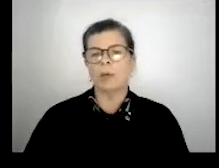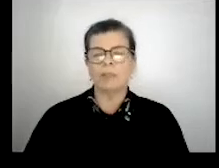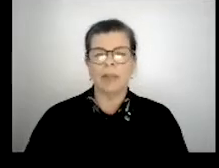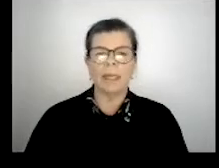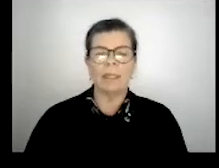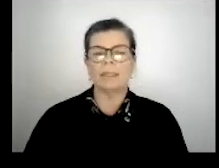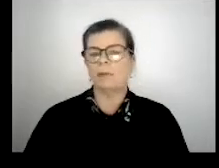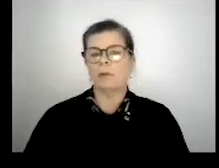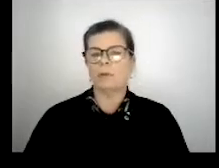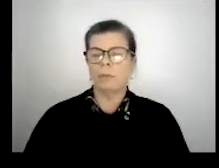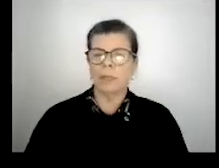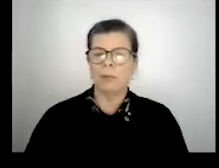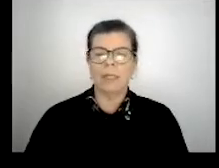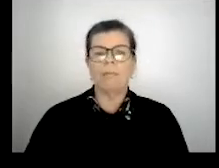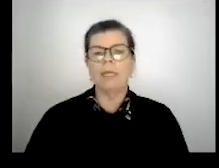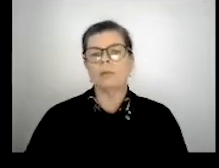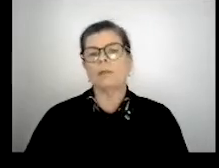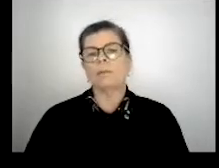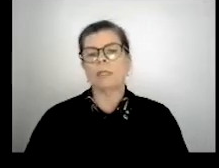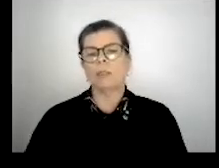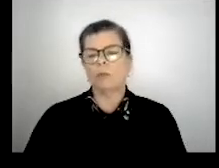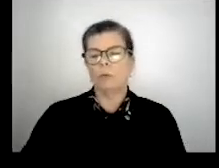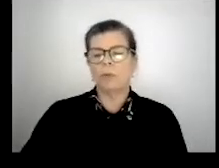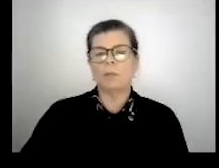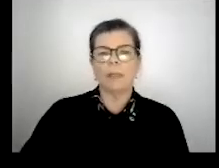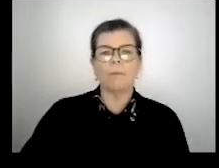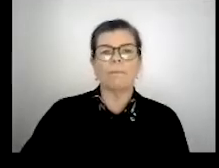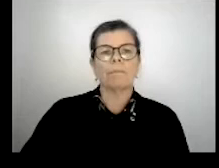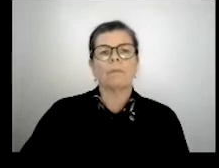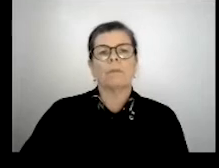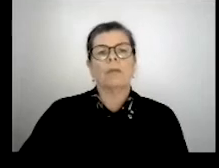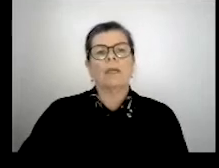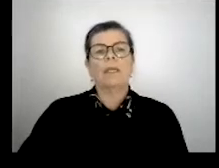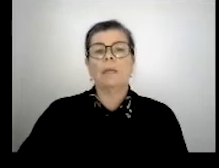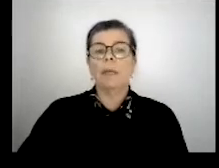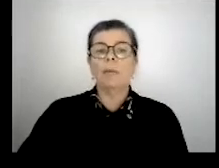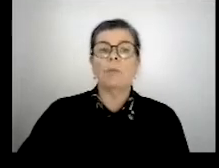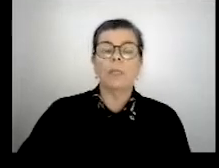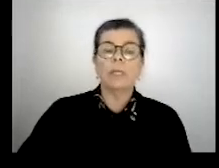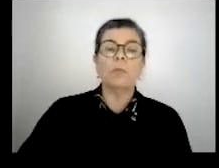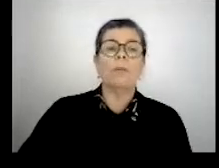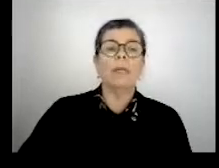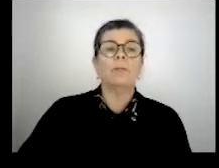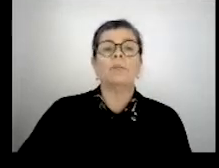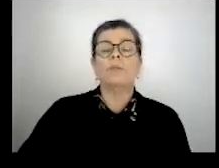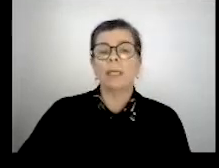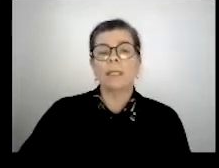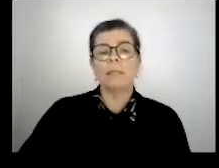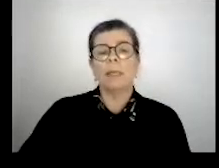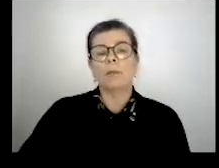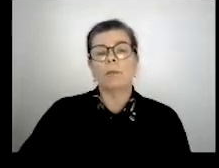de qualificar e testar o nosso plano, mesmo que não abranja todo o hospital. E também é um importante momento